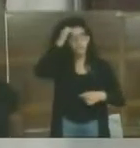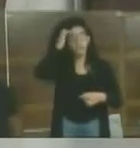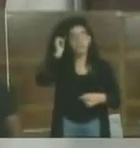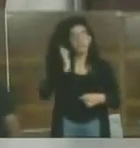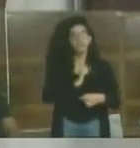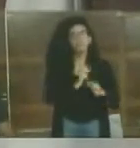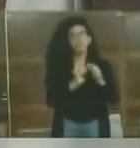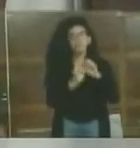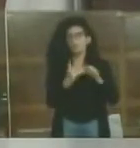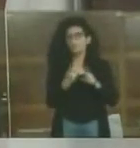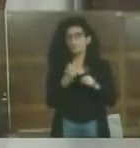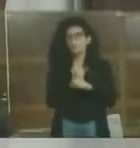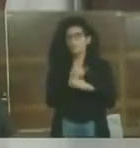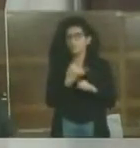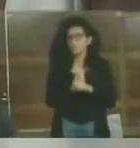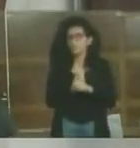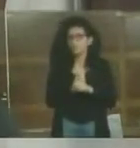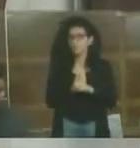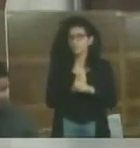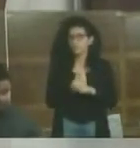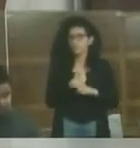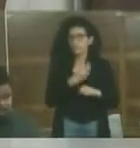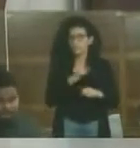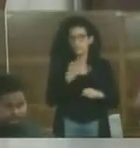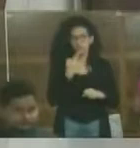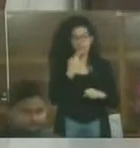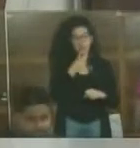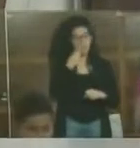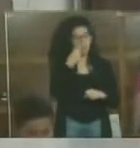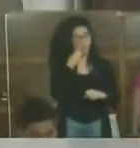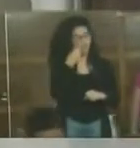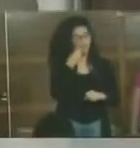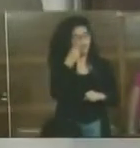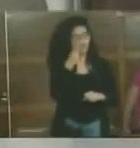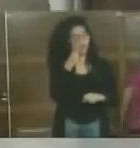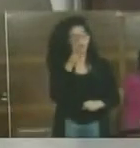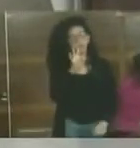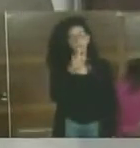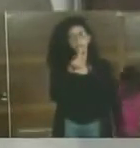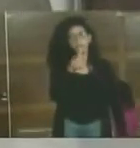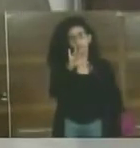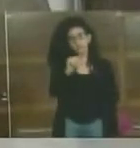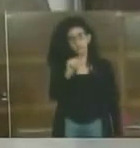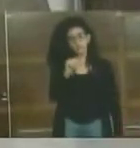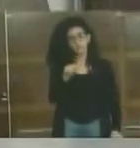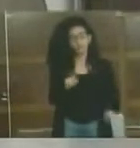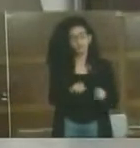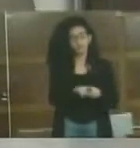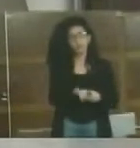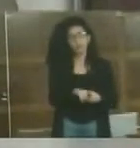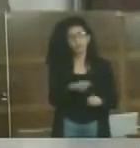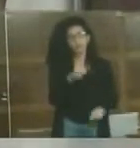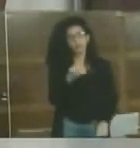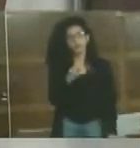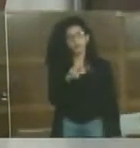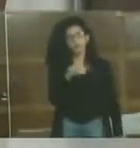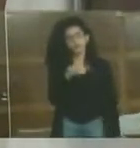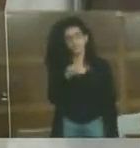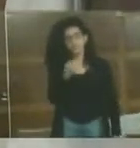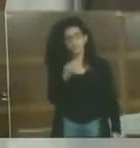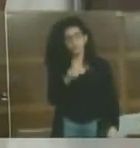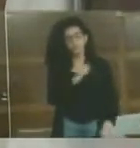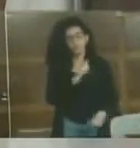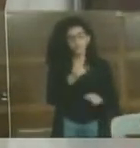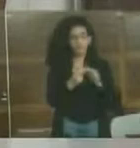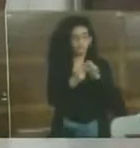2 obras ali, vereador Léo, e eu falei isso para o deputado Gustavo Tutuca, falei para o deputado Marcelo Seudino, que nós temos 2 obras